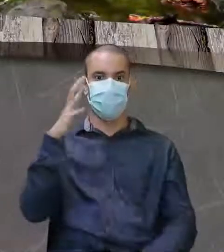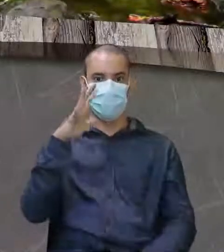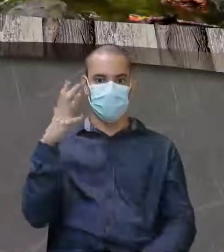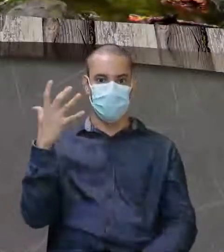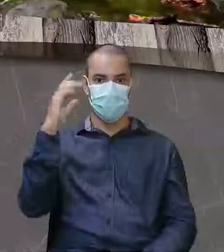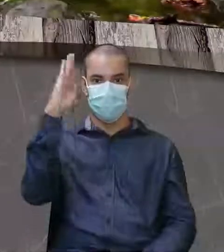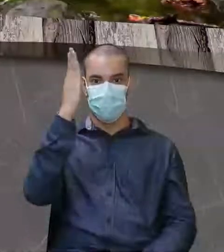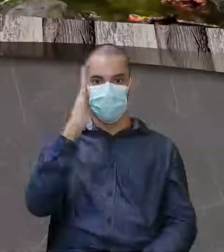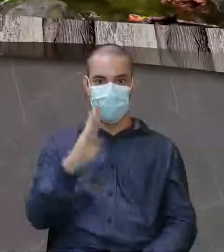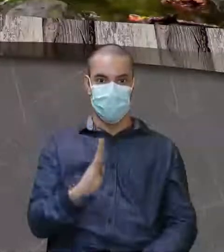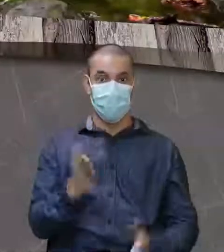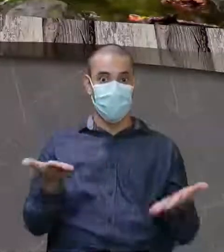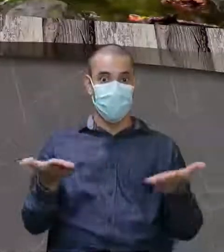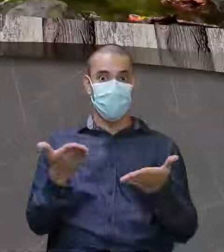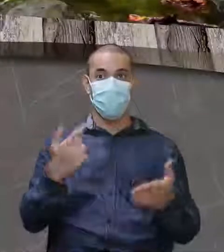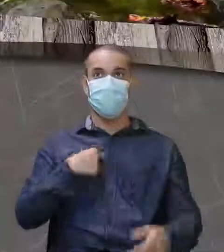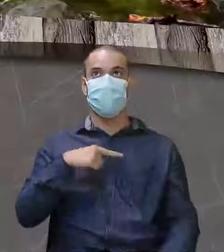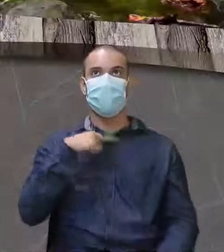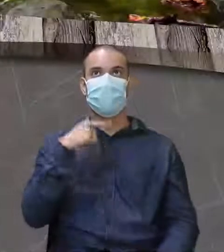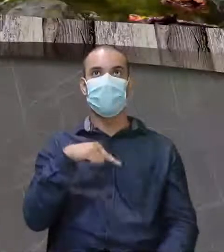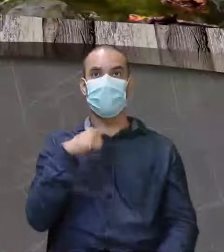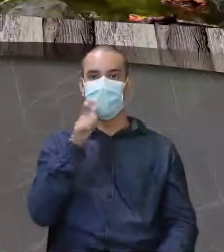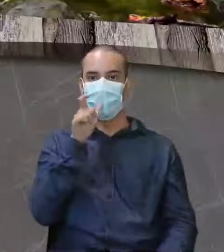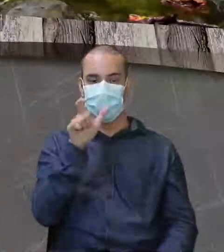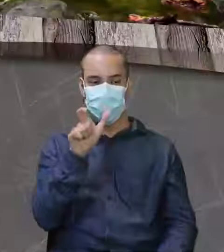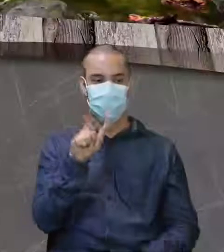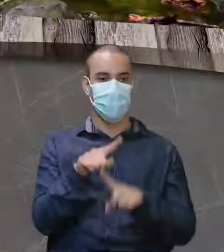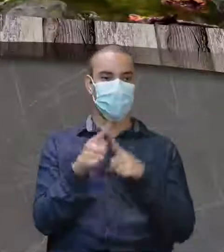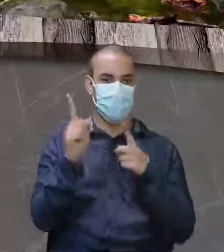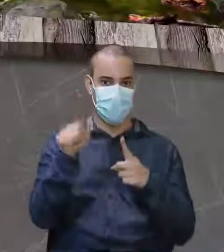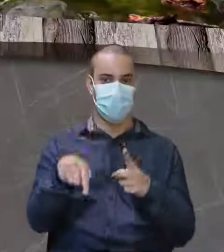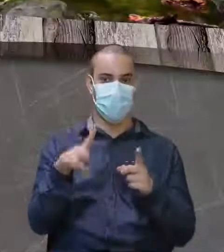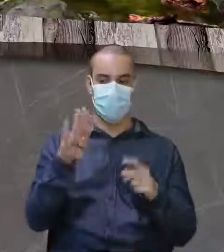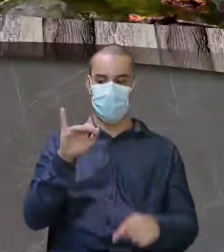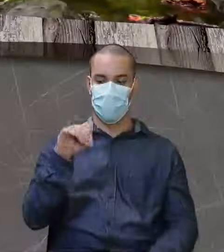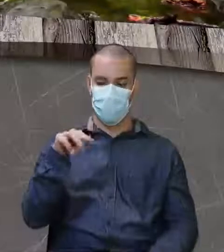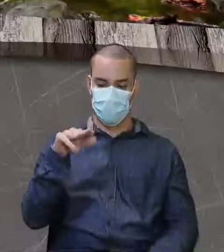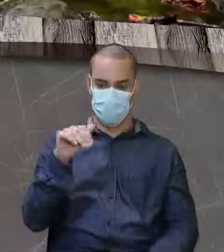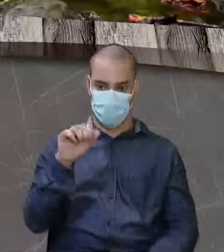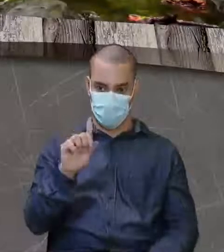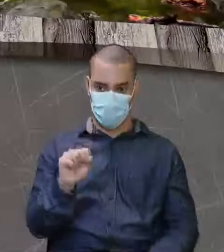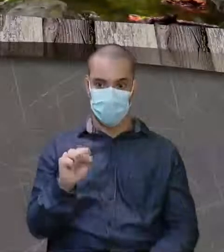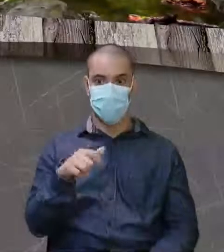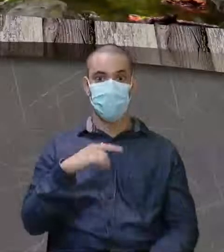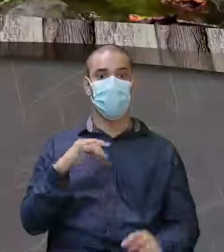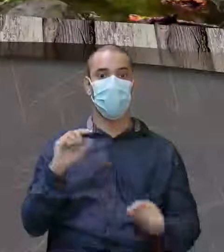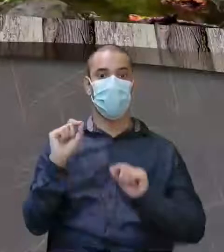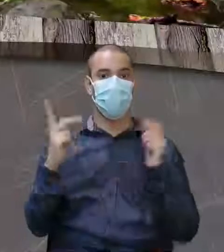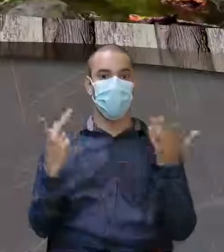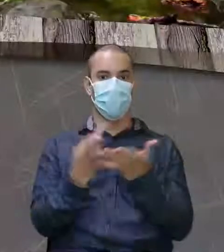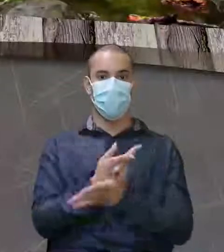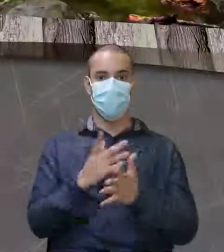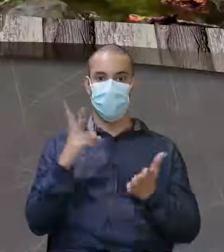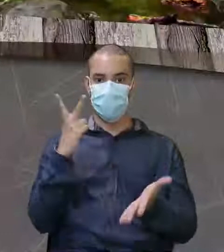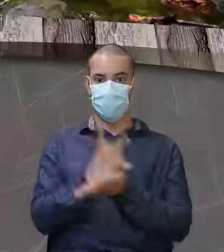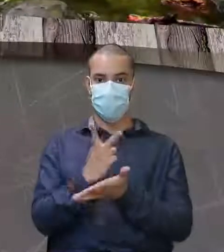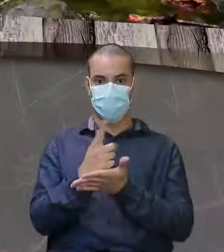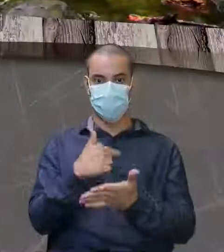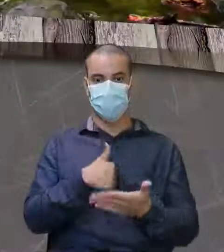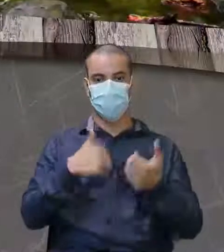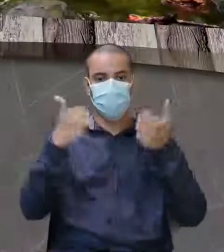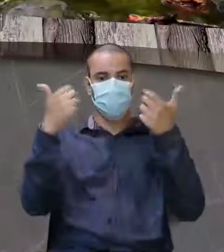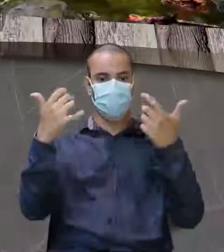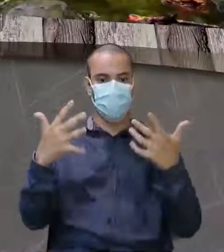morfoclimáticos brasileiros. Hoje está travando a língua, né? Que são os biomas. E o que acontece? Em todas as partes que a gente fala sobre